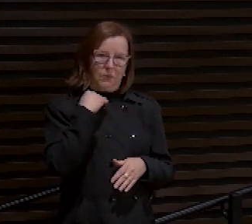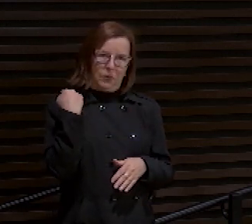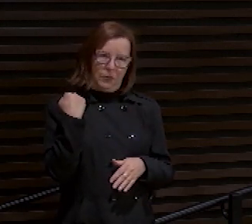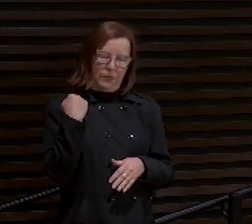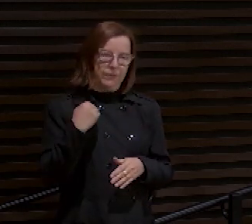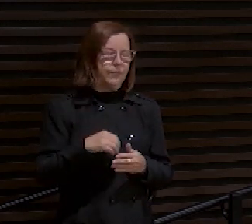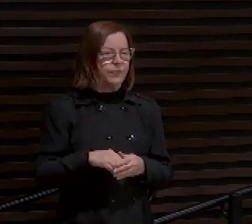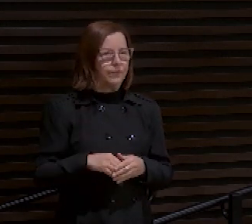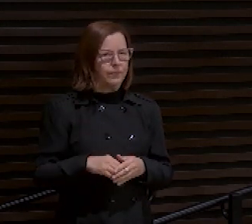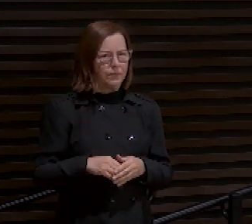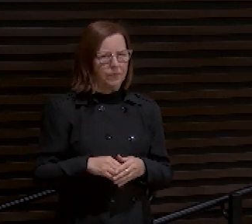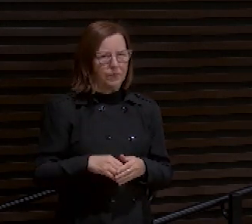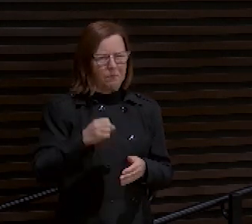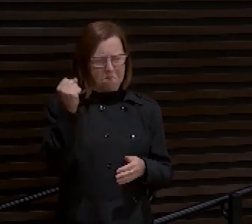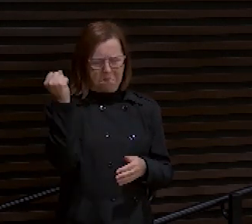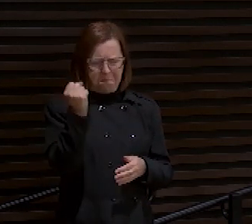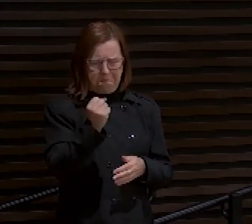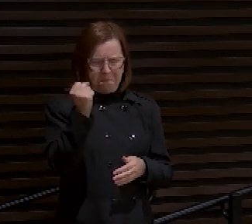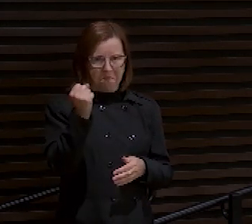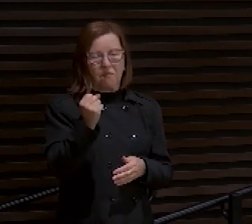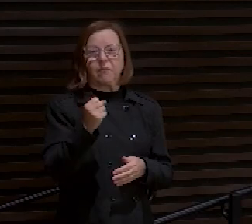Foram brutalmente assassinados.